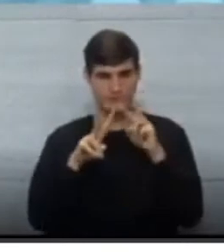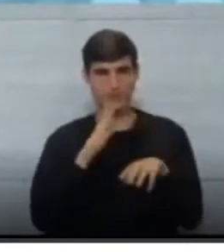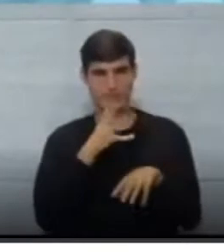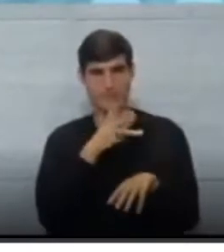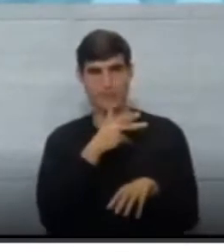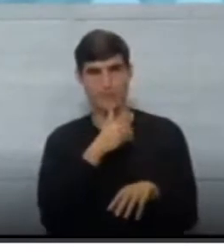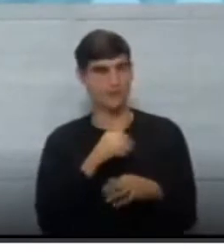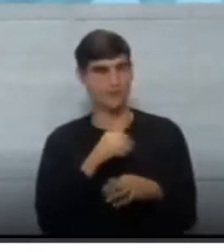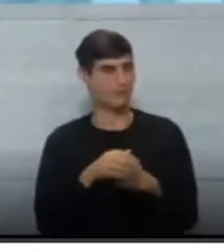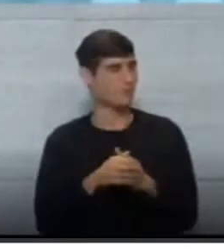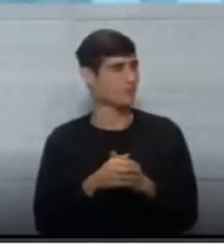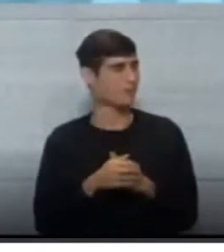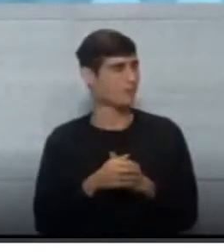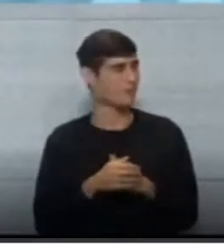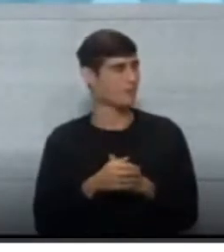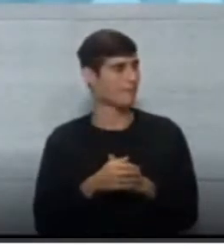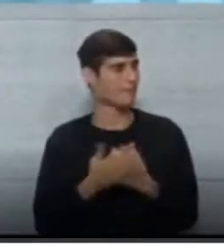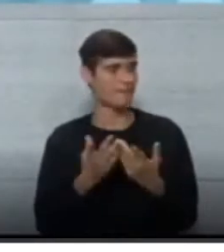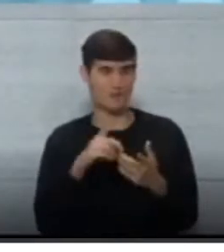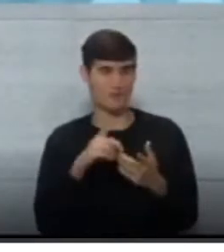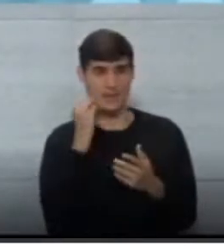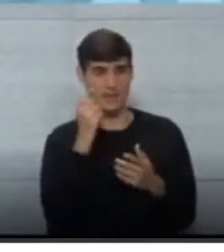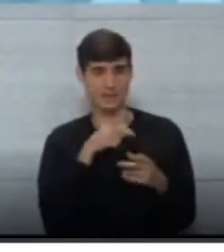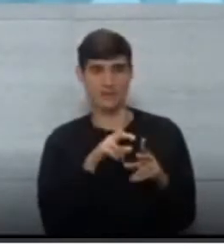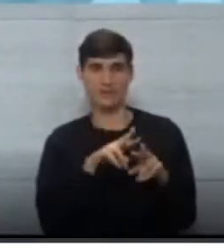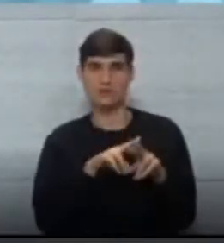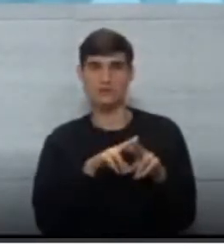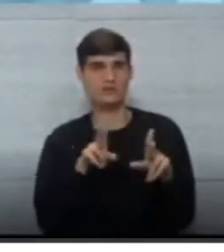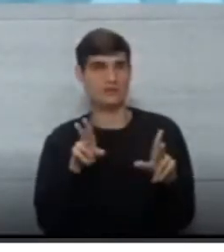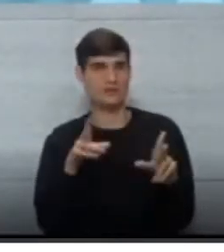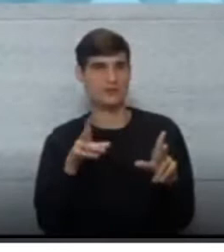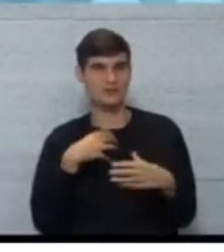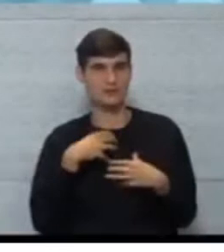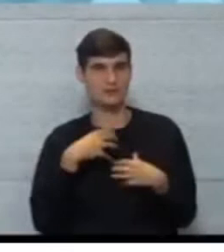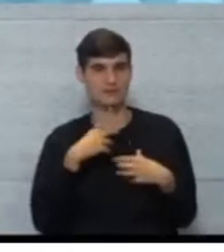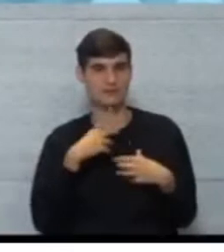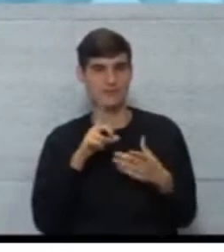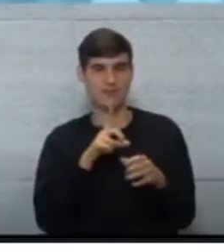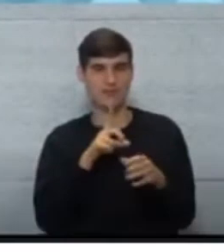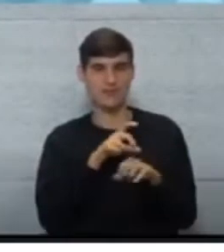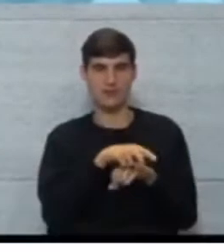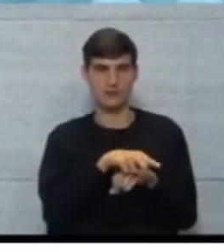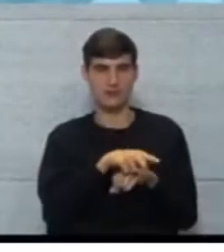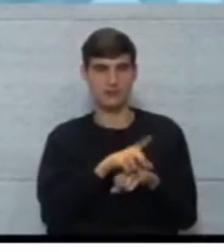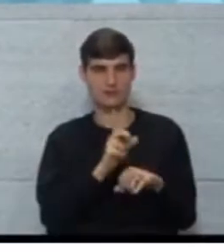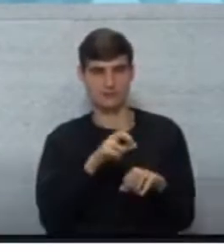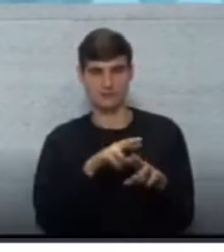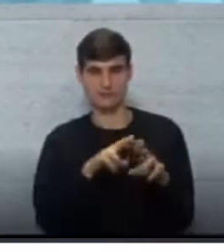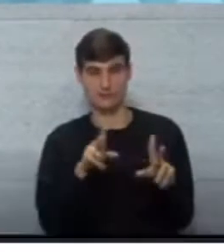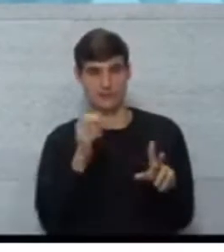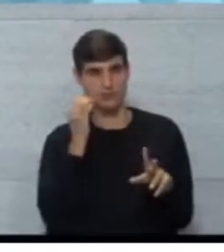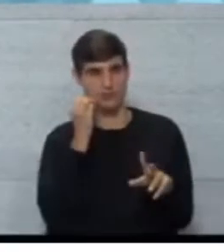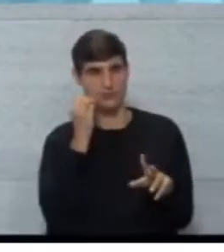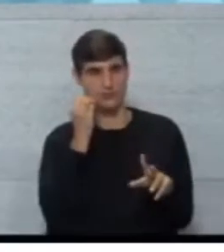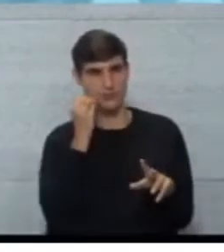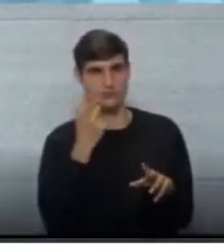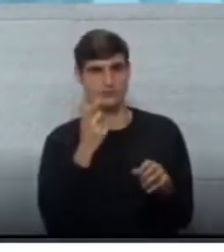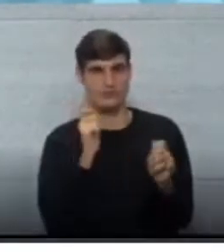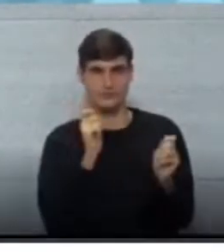Então, esses testes, eles são diferenciais da bactéria do Staphylococcus aureus. Então, vai determinar